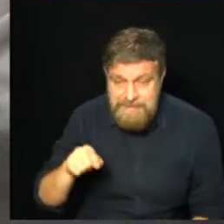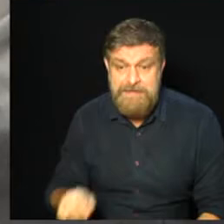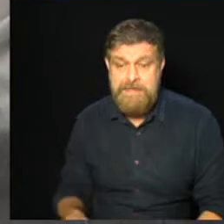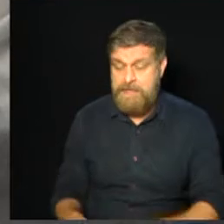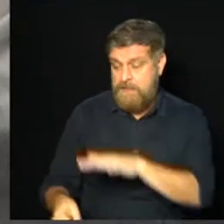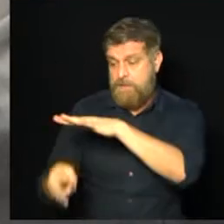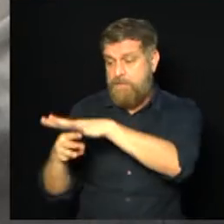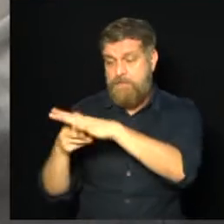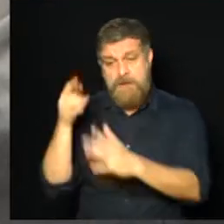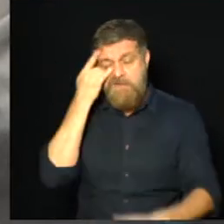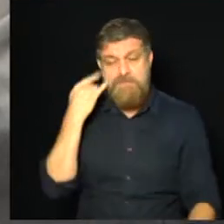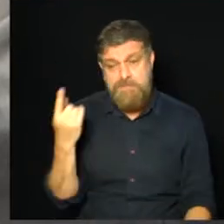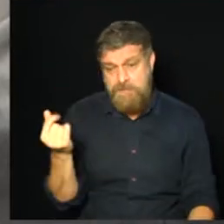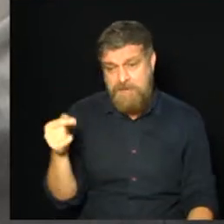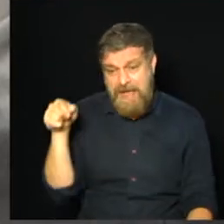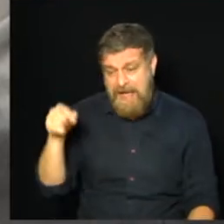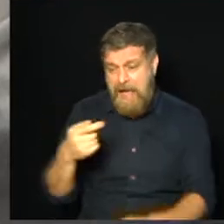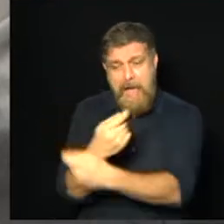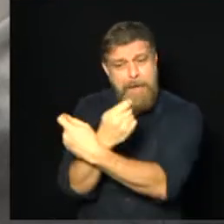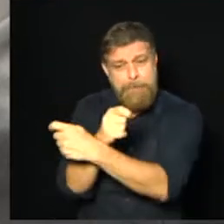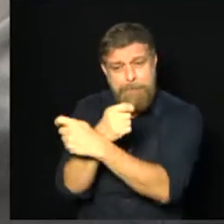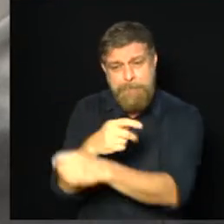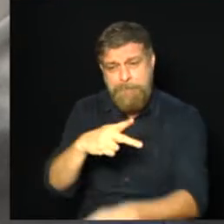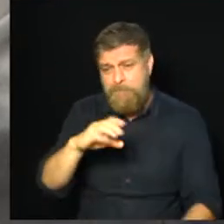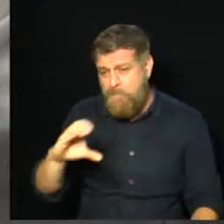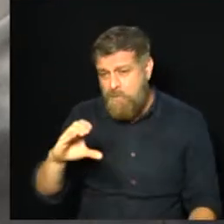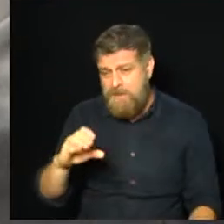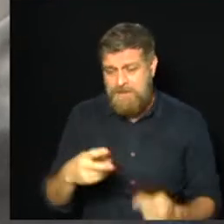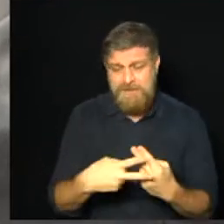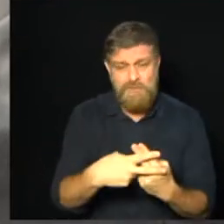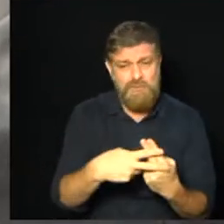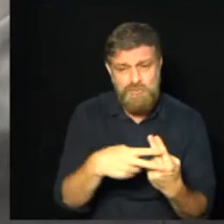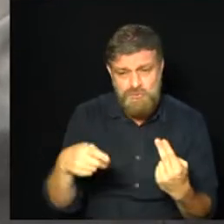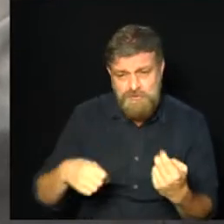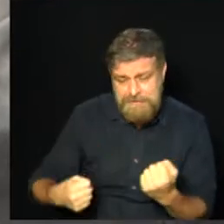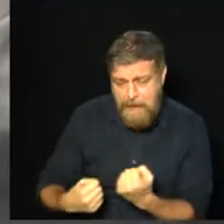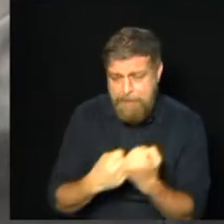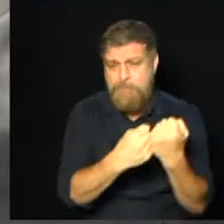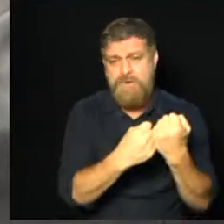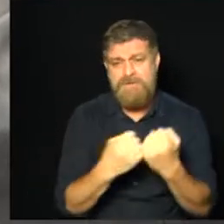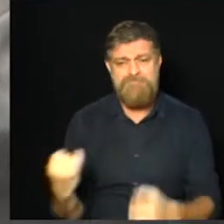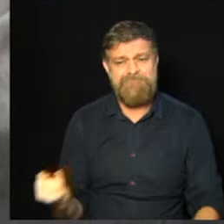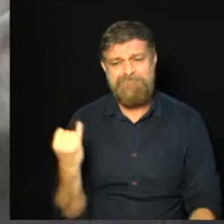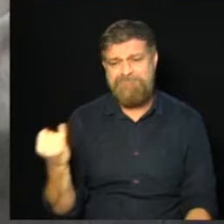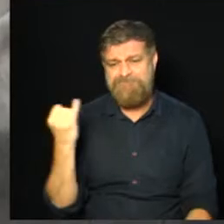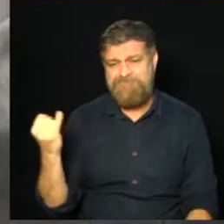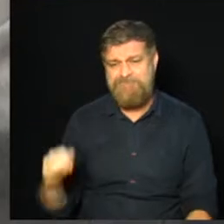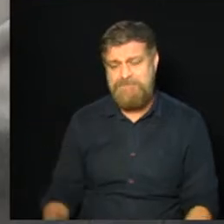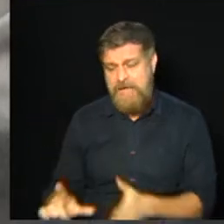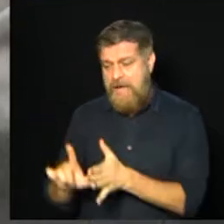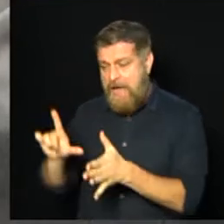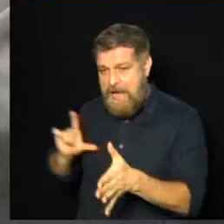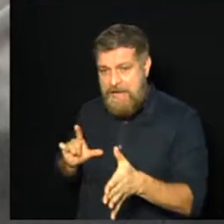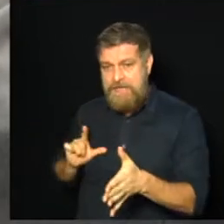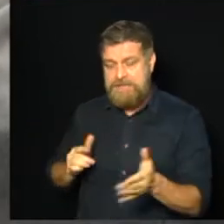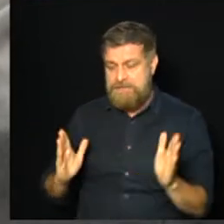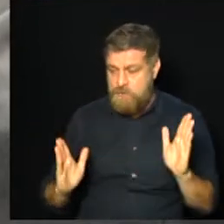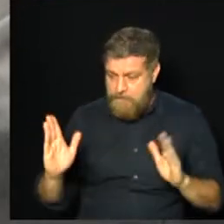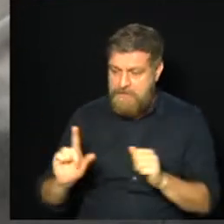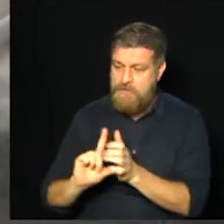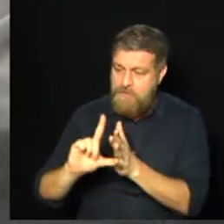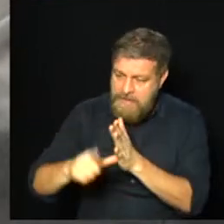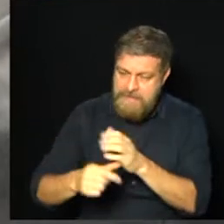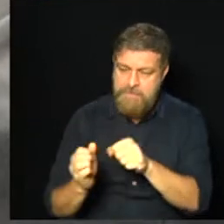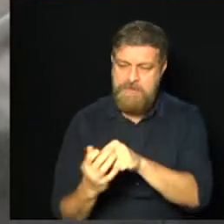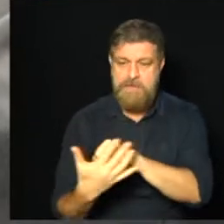fins lucrativos, importantíssimo para o sistema SUS na região de Campinas, pandemia, pré-pandemia e pós-pandemia.